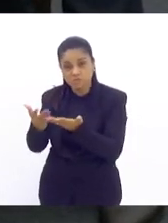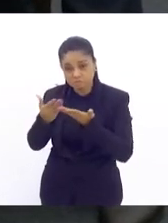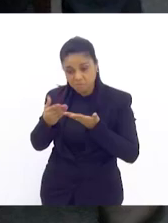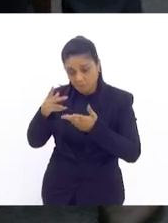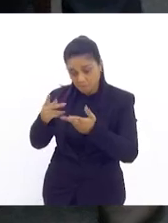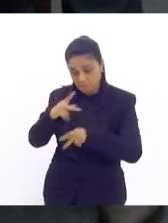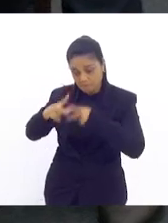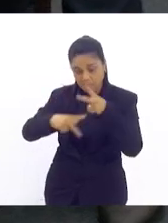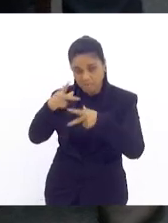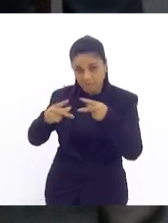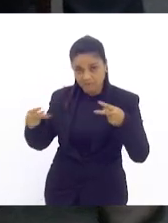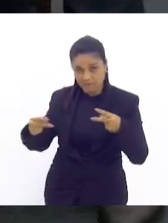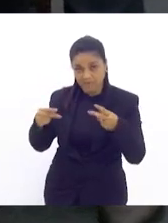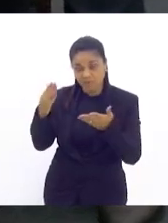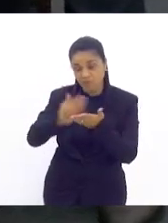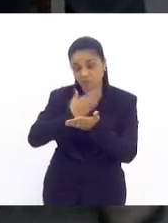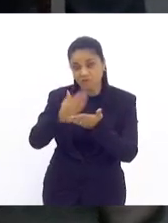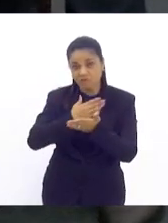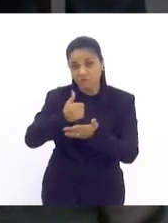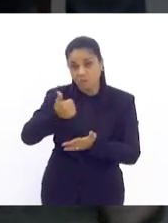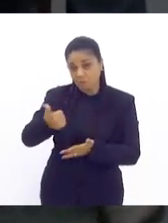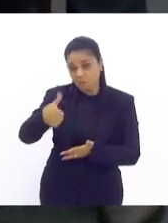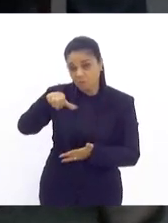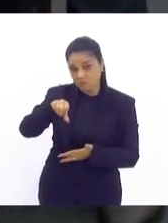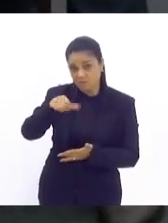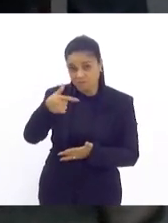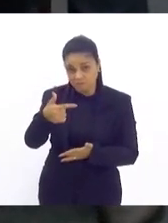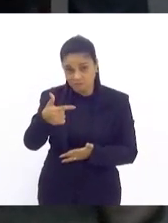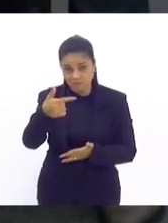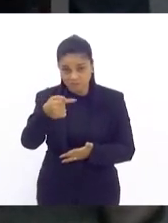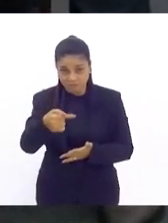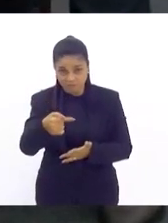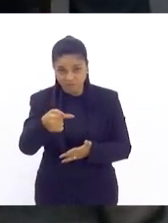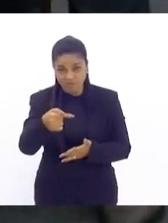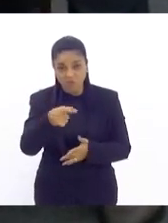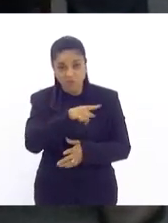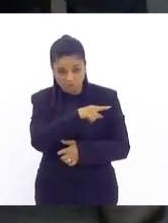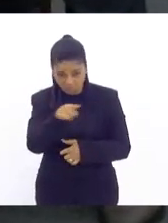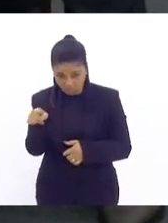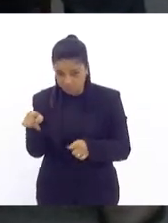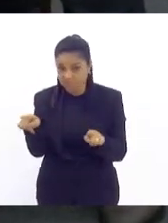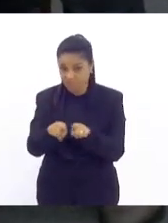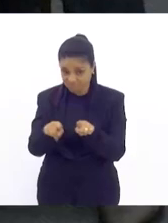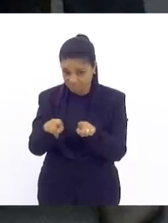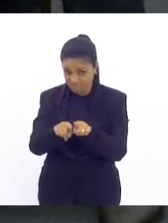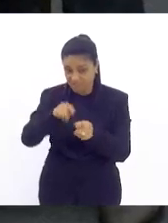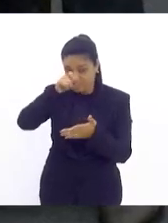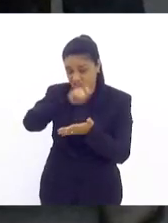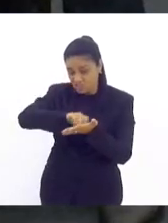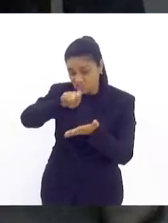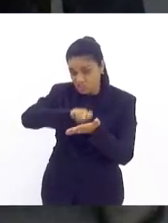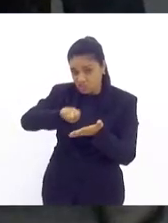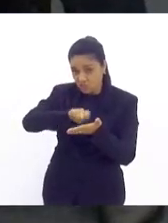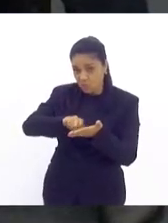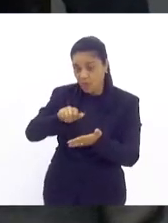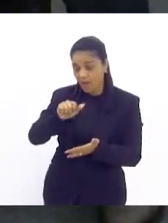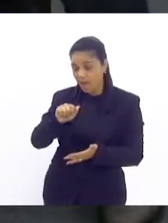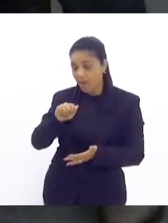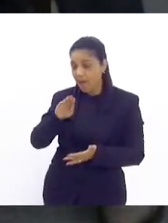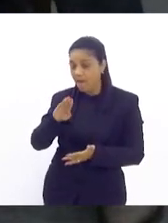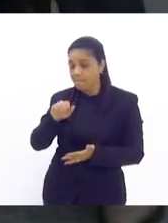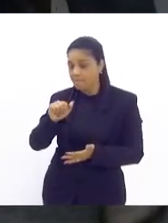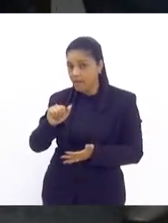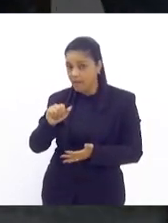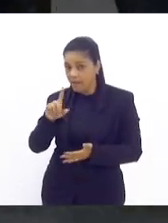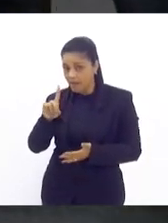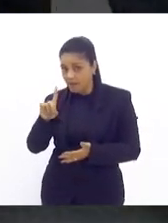1771 que valeria para muitos que estão aqui escrito por um Abade chamado a